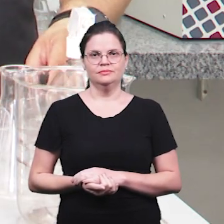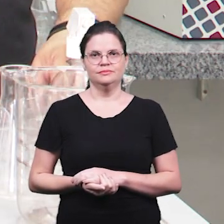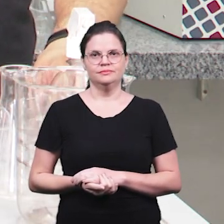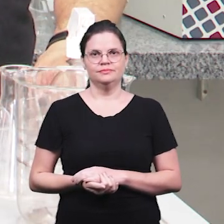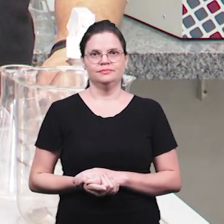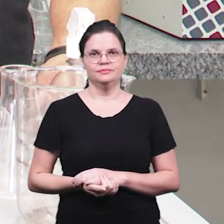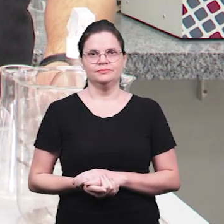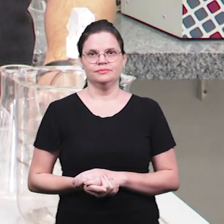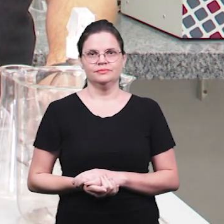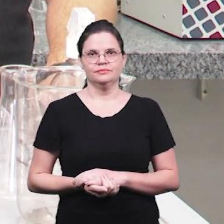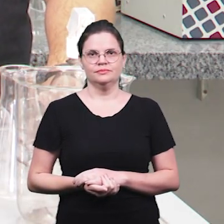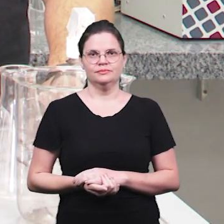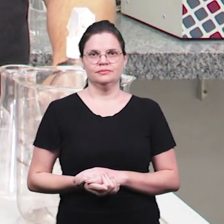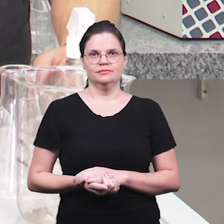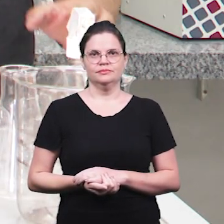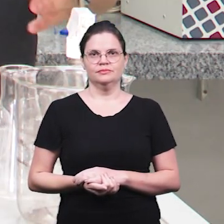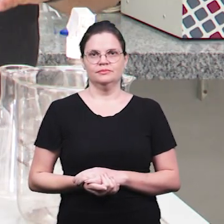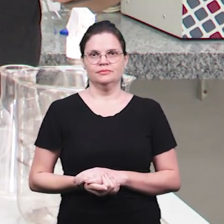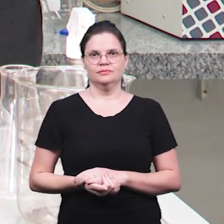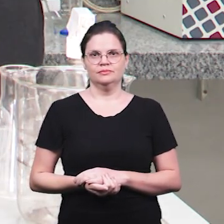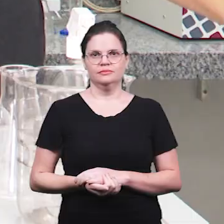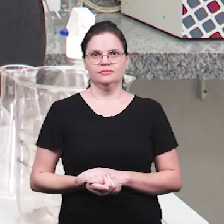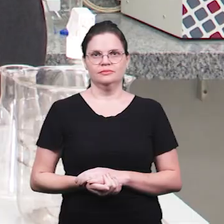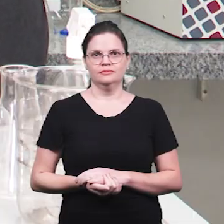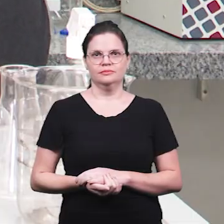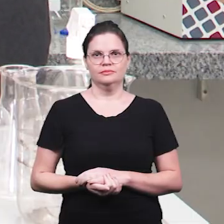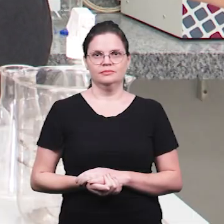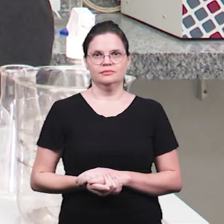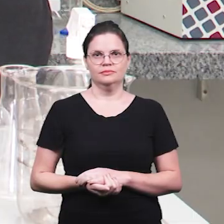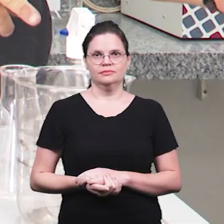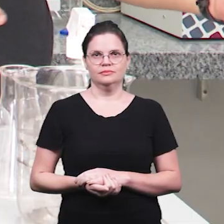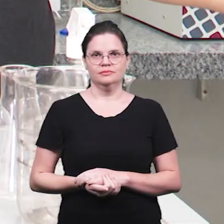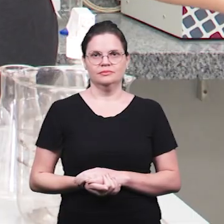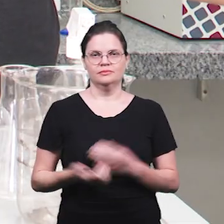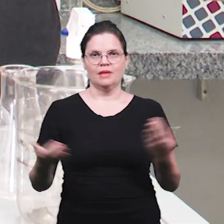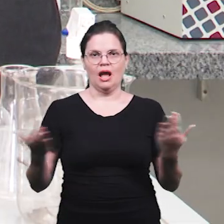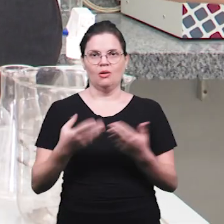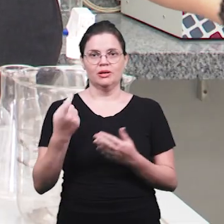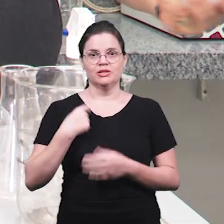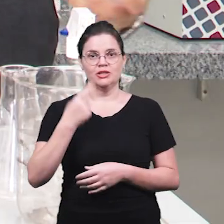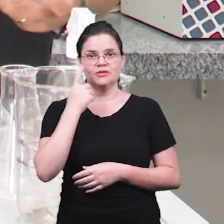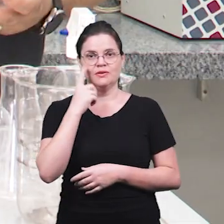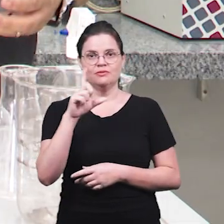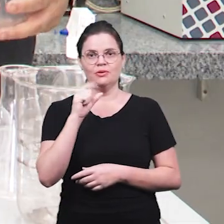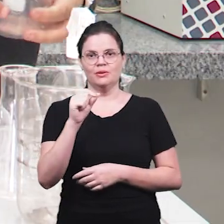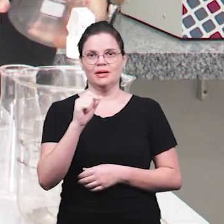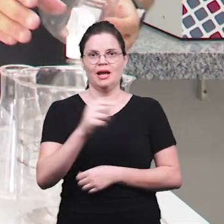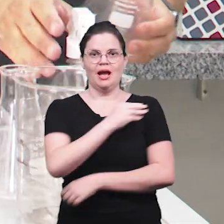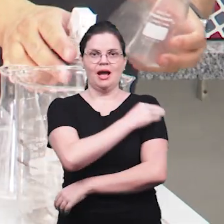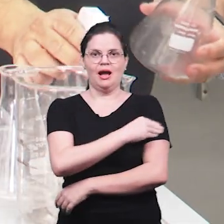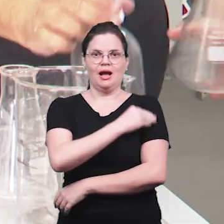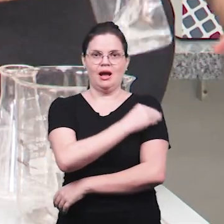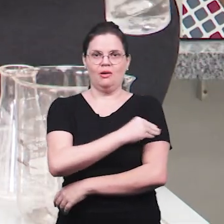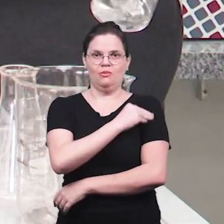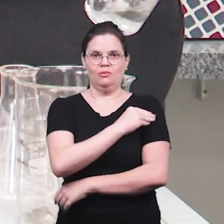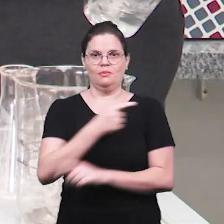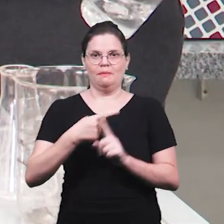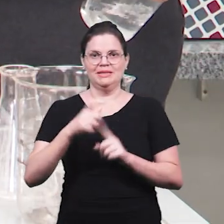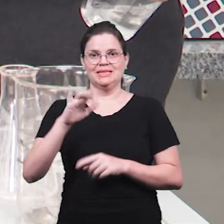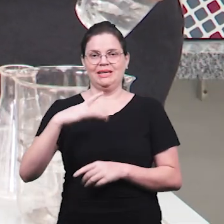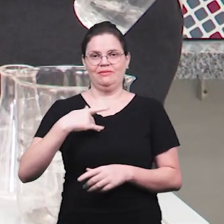E agora vamos fazer um outro teste, que é o seguinte, olha. Nós vamos usar um pouco de álcool. Só que agora quem vai fazer é o